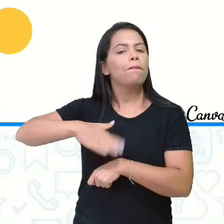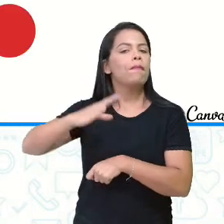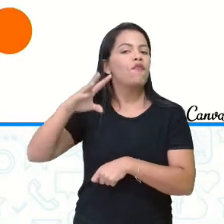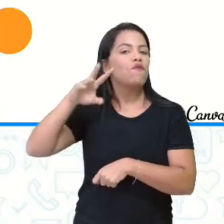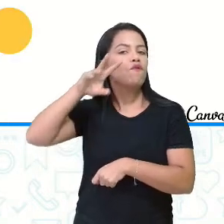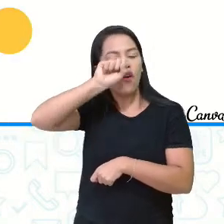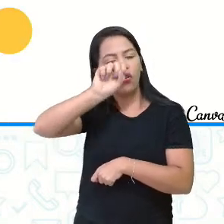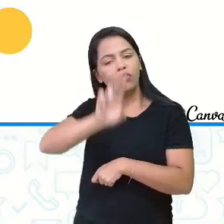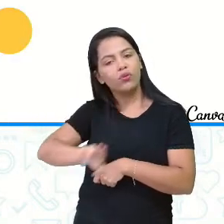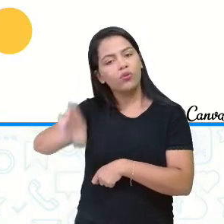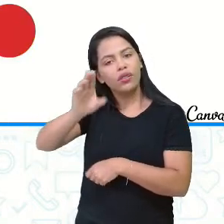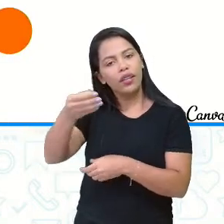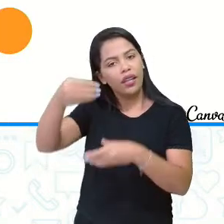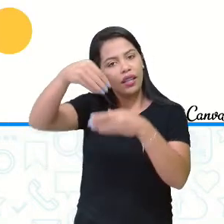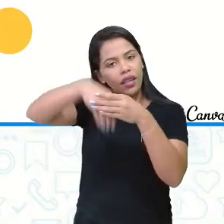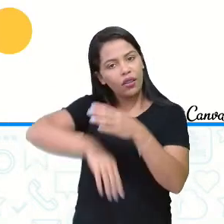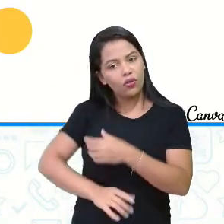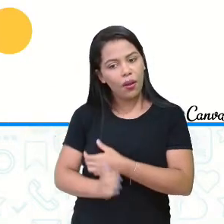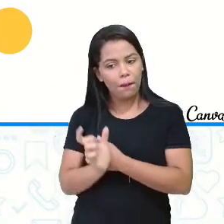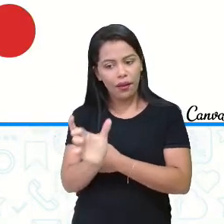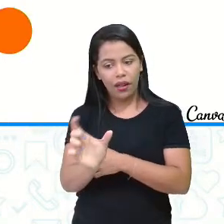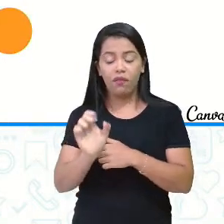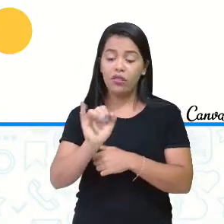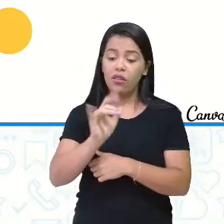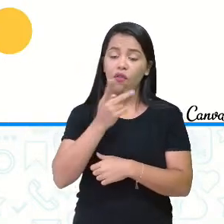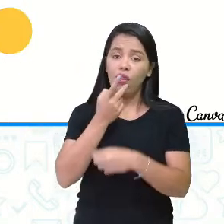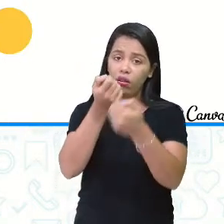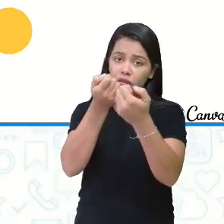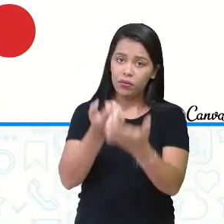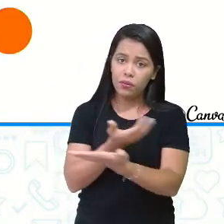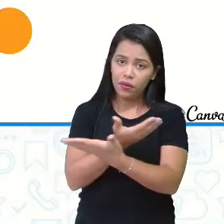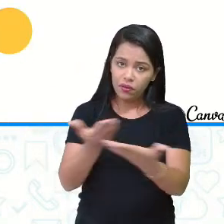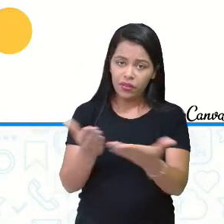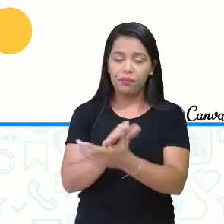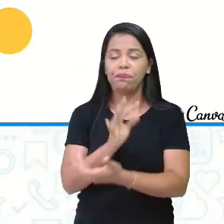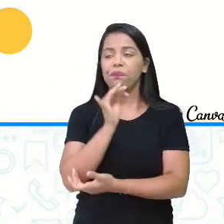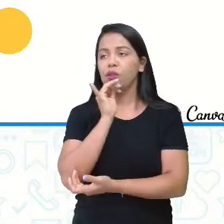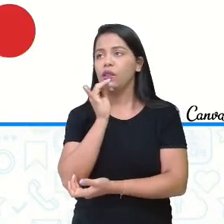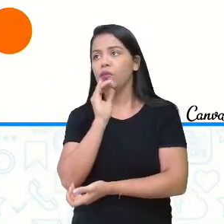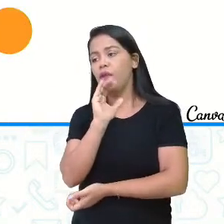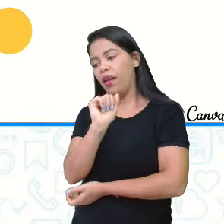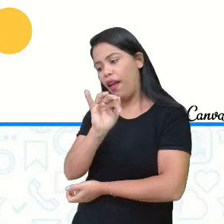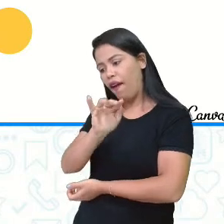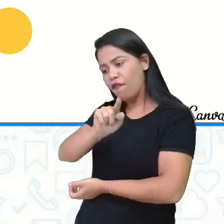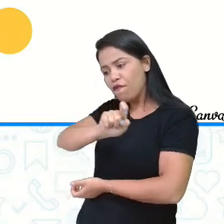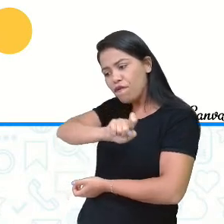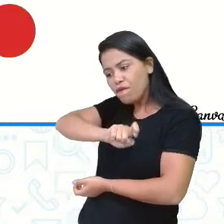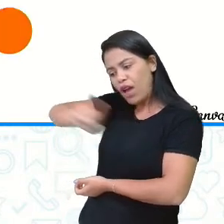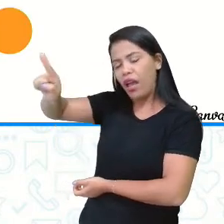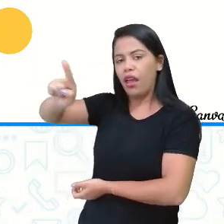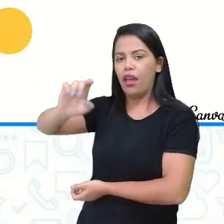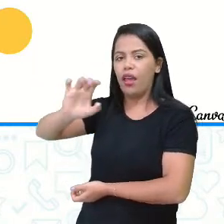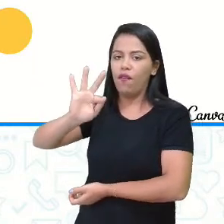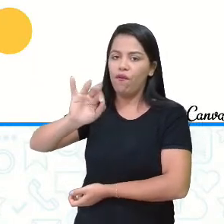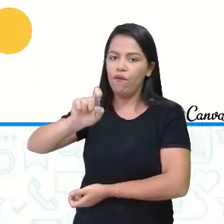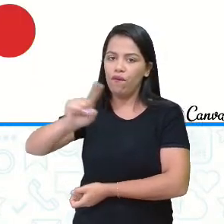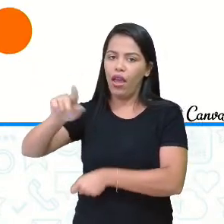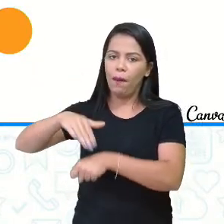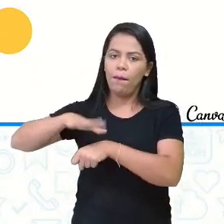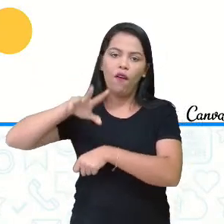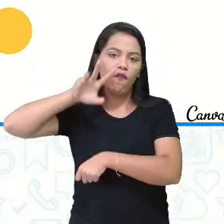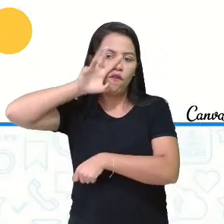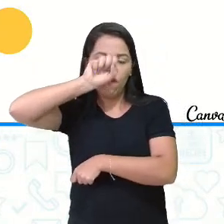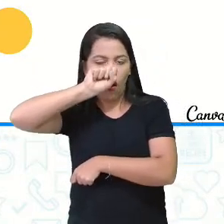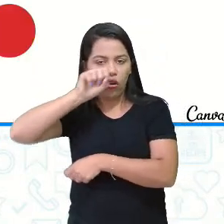pronunciada com mais força na palavra. Então, se eu digo assim, café, fé é mais forte. Então,